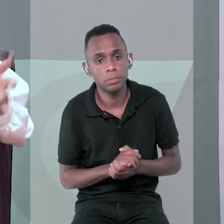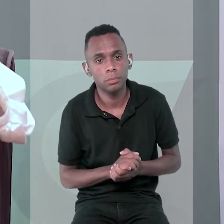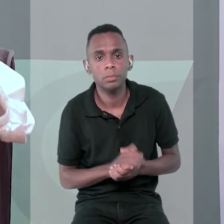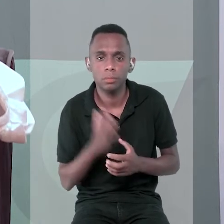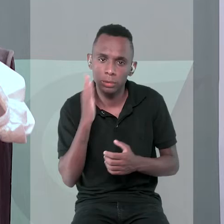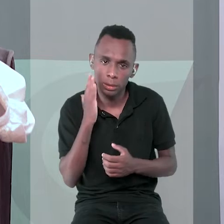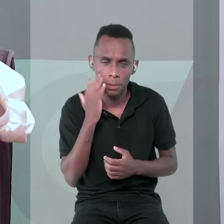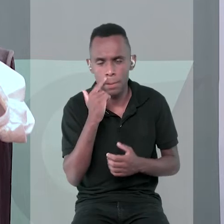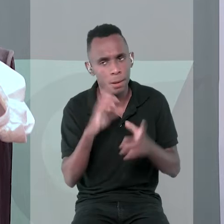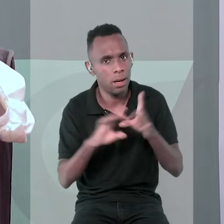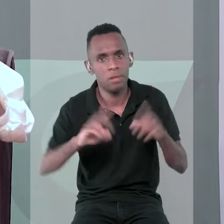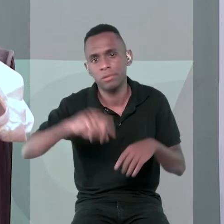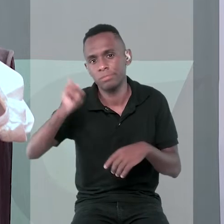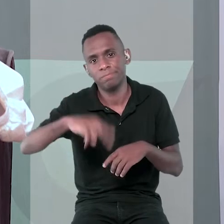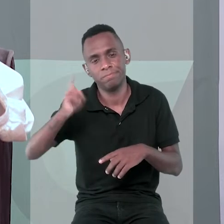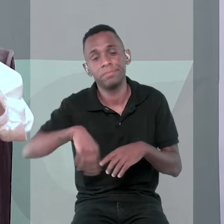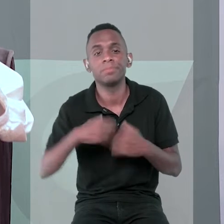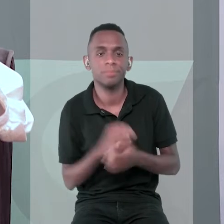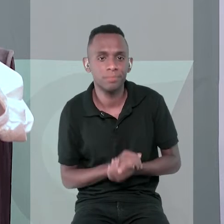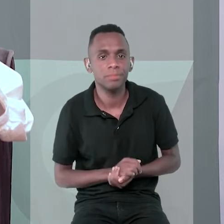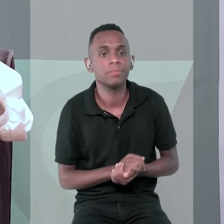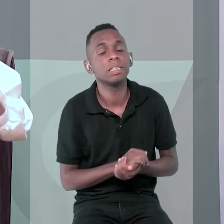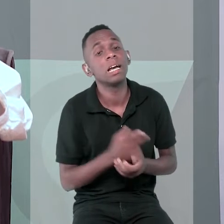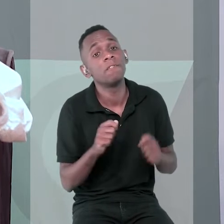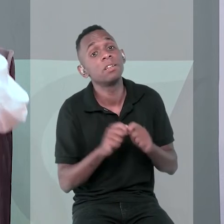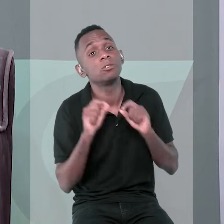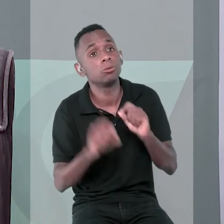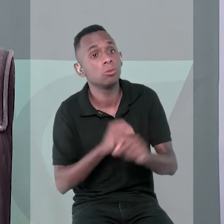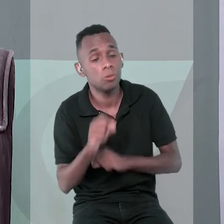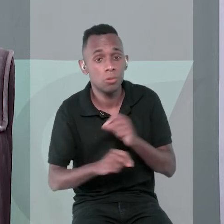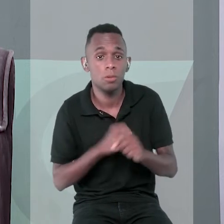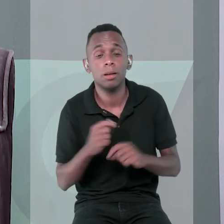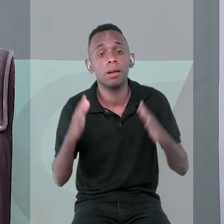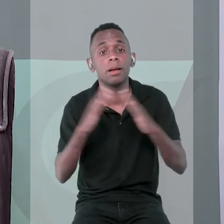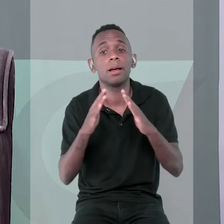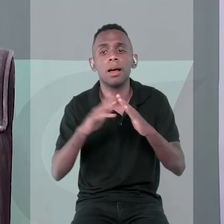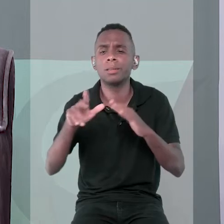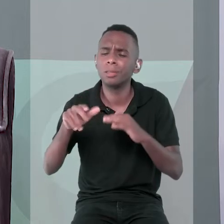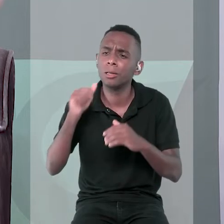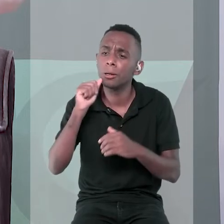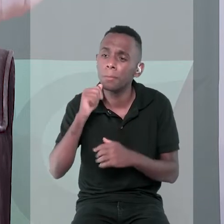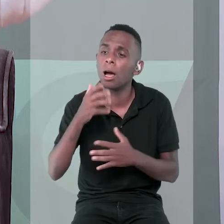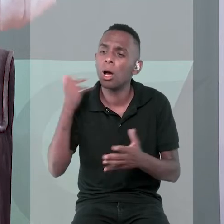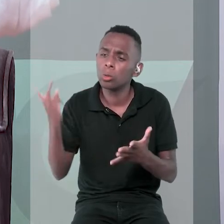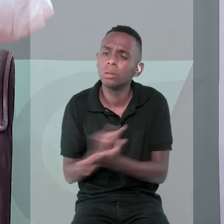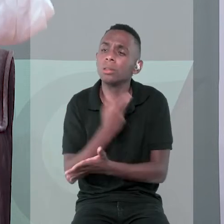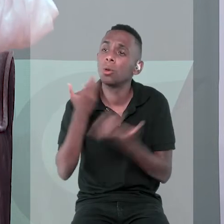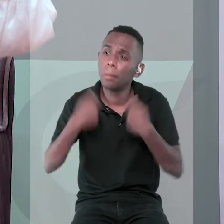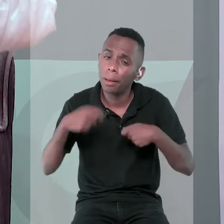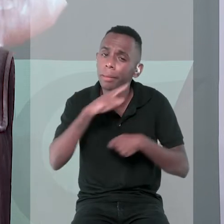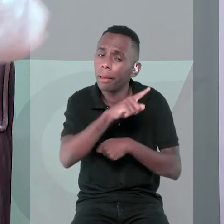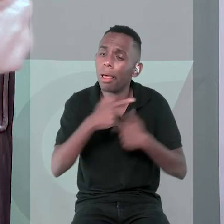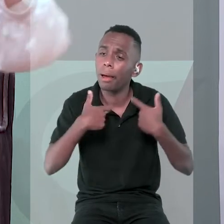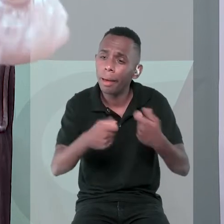Ela sabia que o pai não ia deixar. Né? Aí ela vira e vai para a casa da irmã e conta, nossa, aconteceu isso e tal.